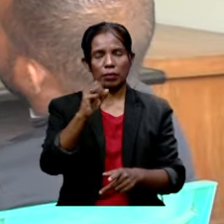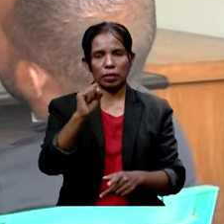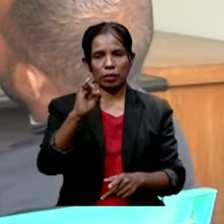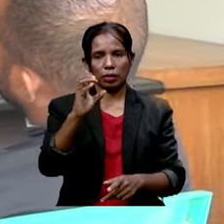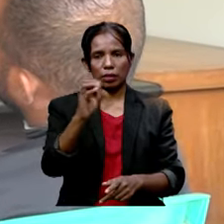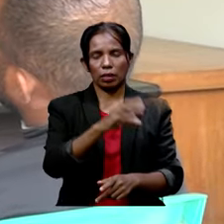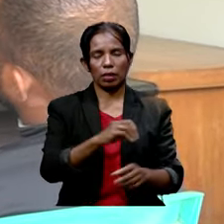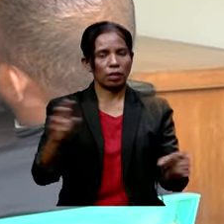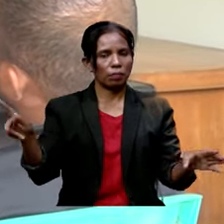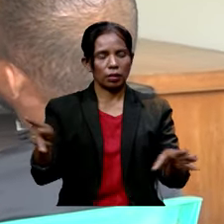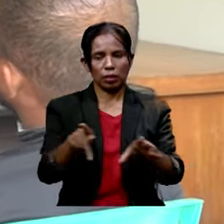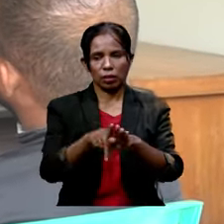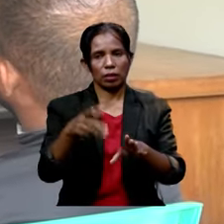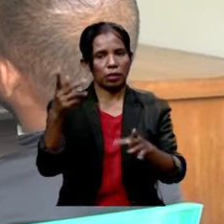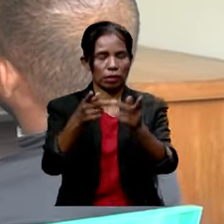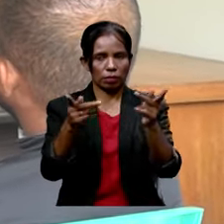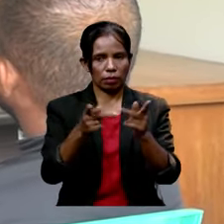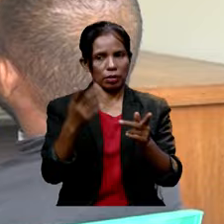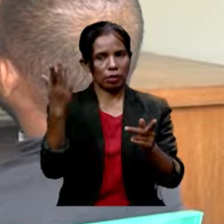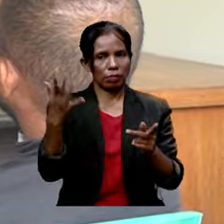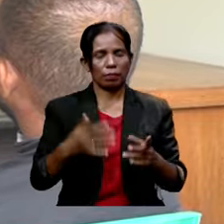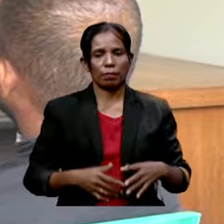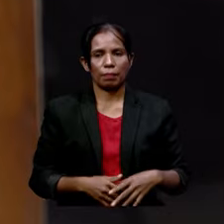be la marca presença e a fatim.